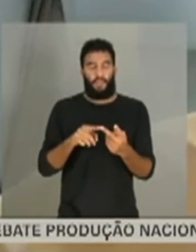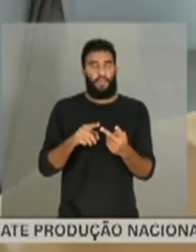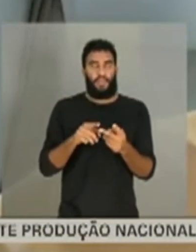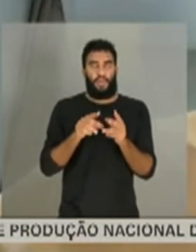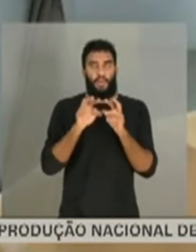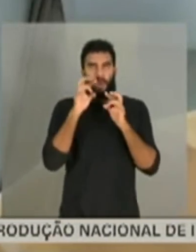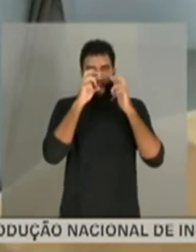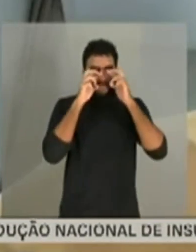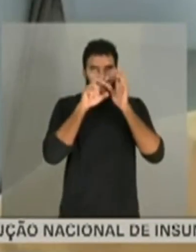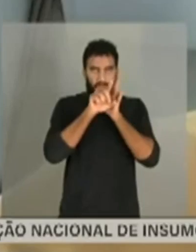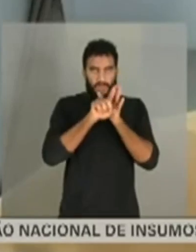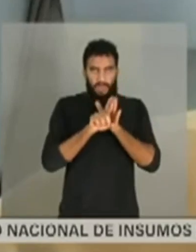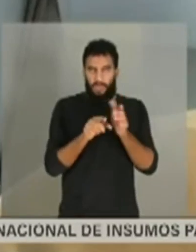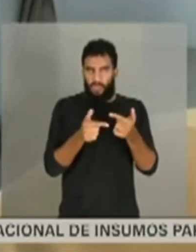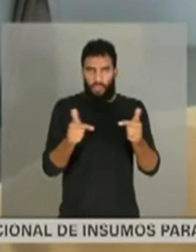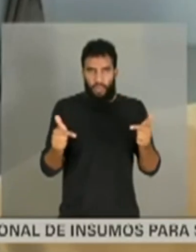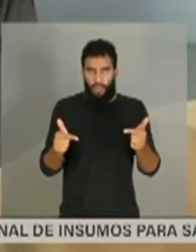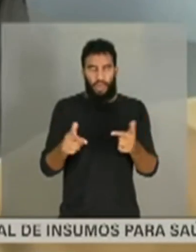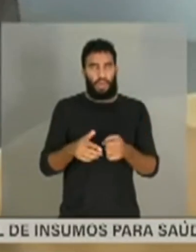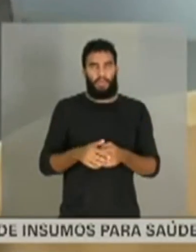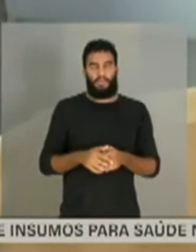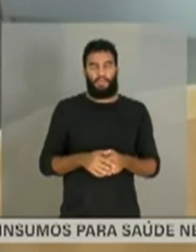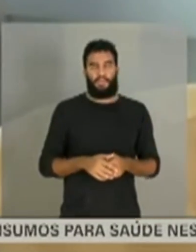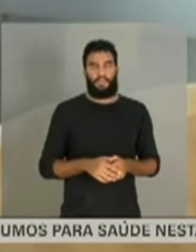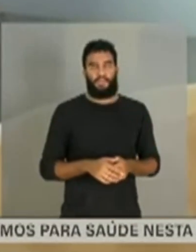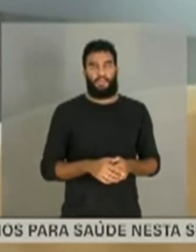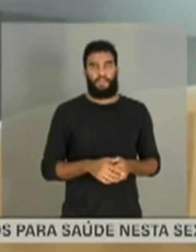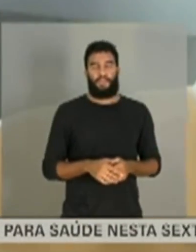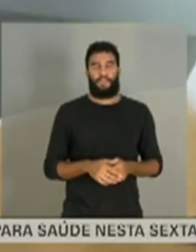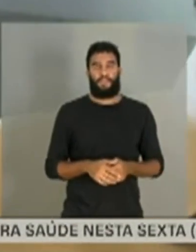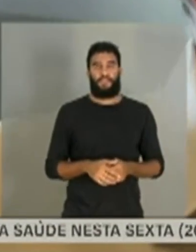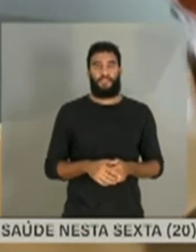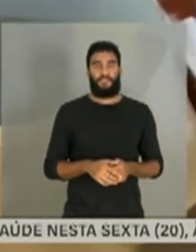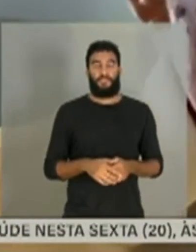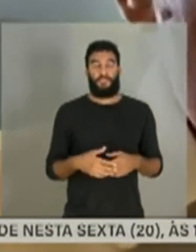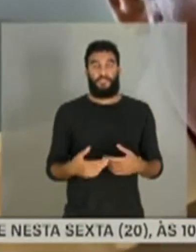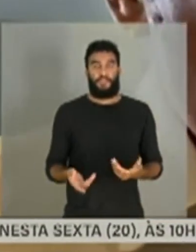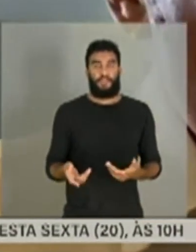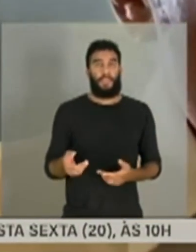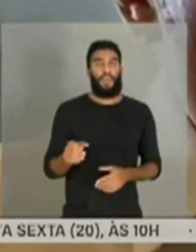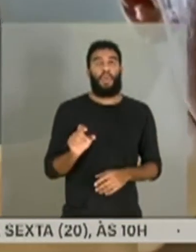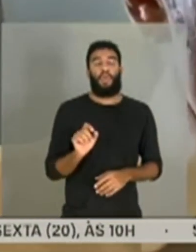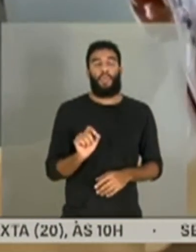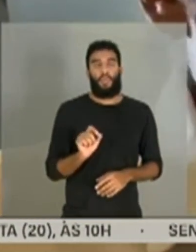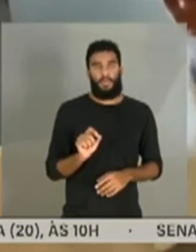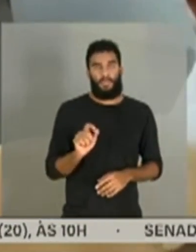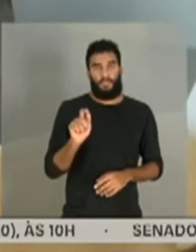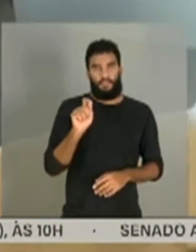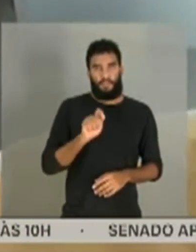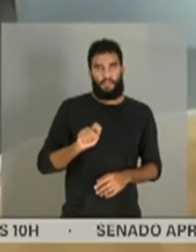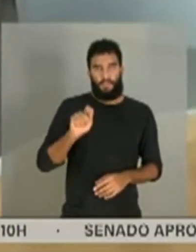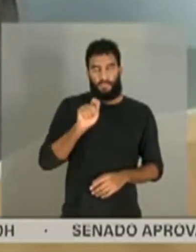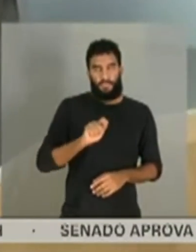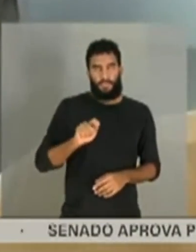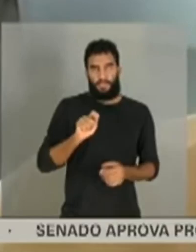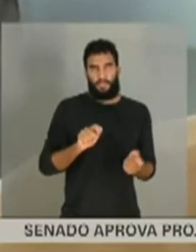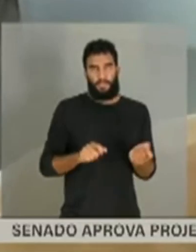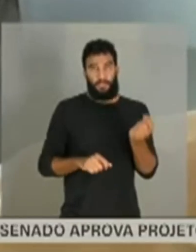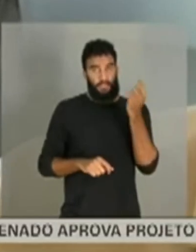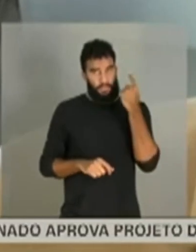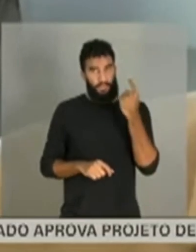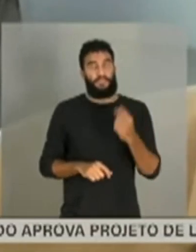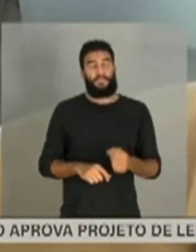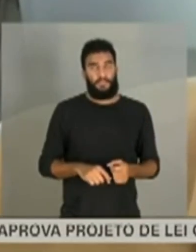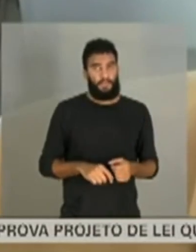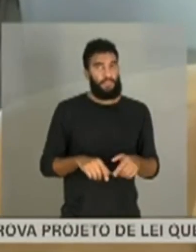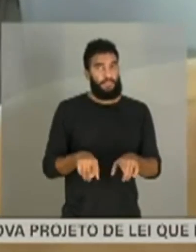ou normalização do Banco Central. Ele é uma sociedade estranha, que também